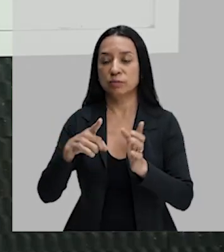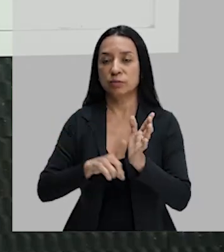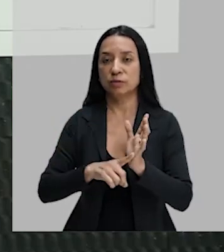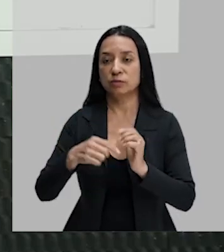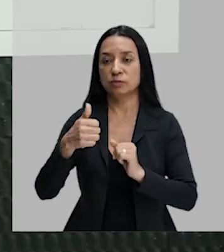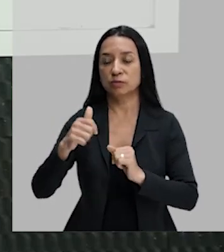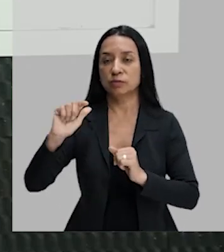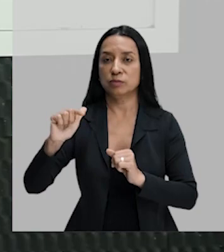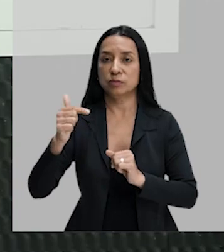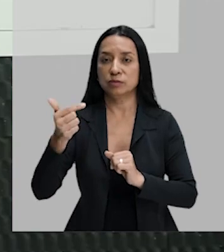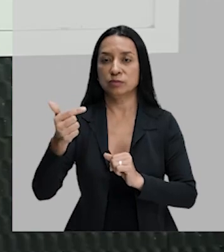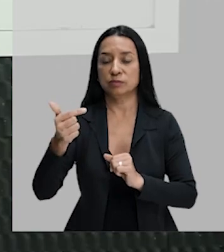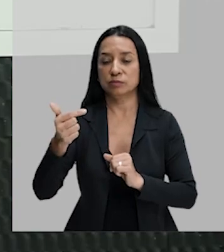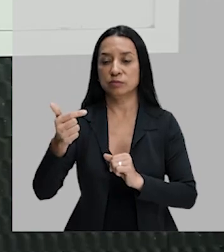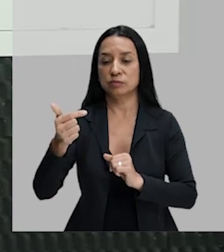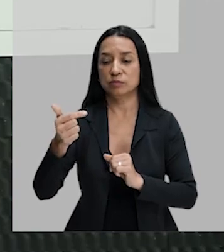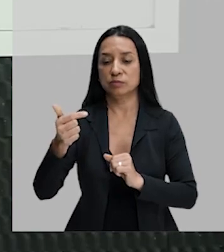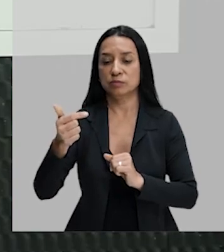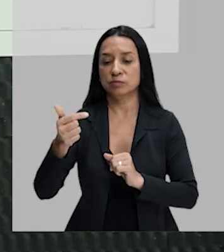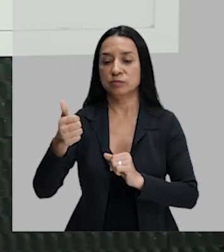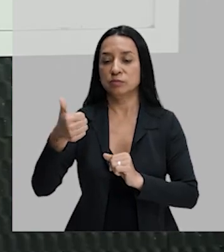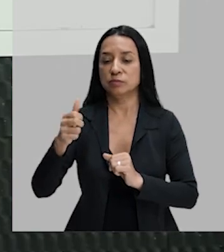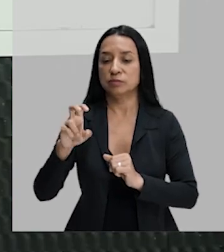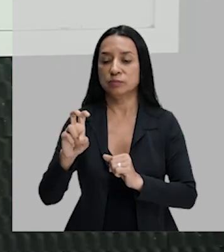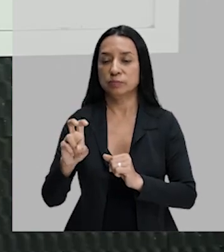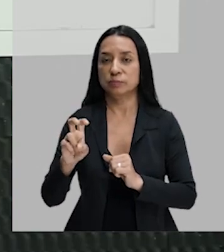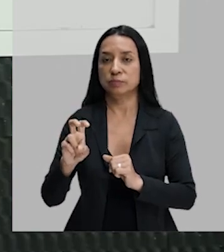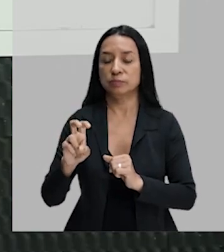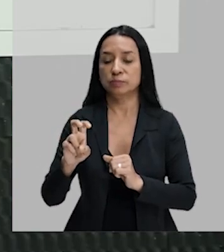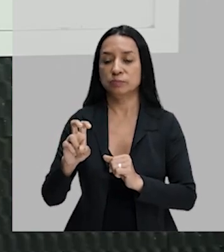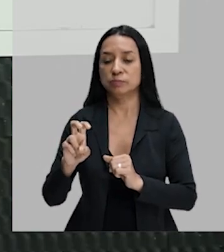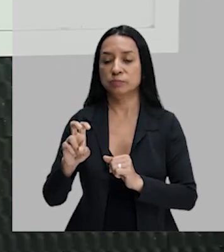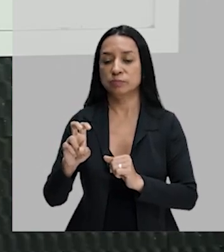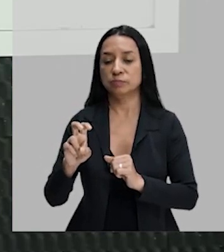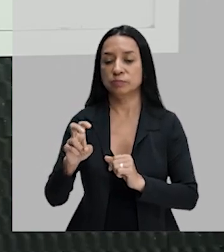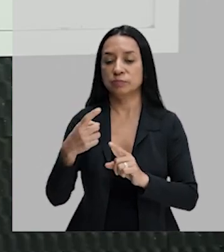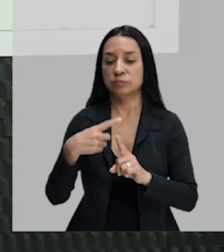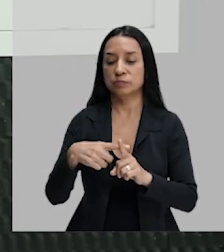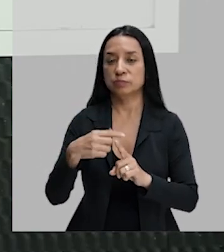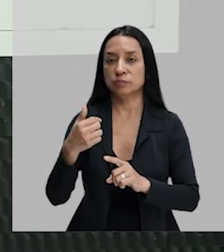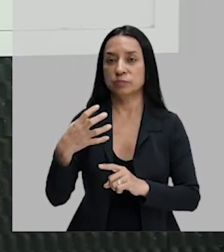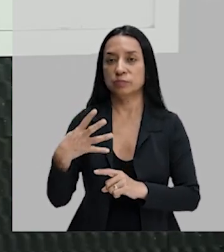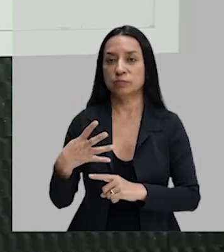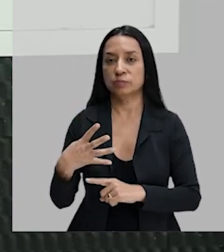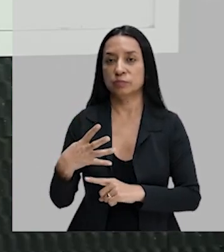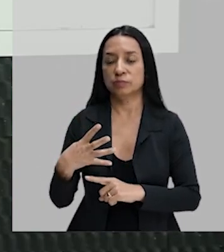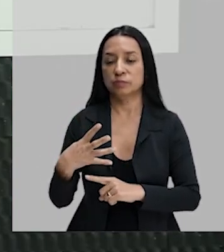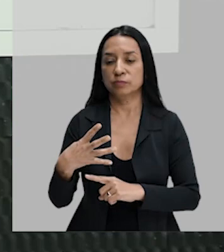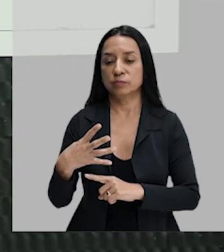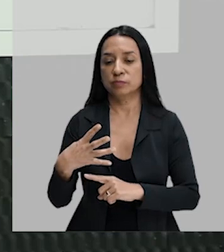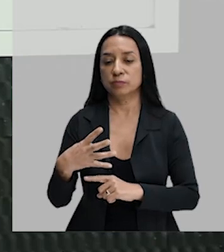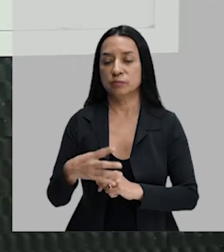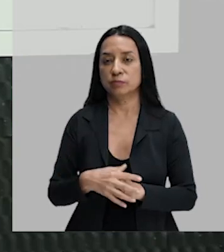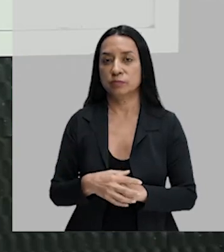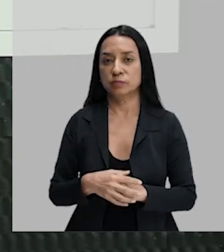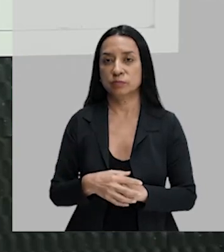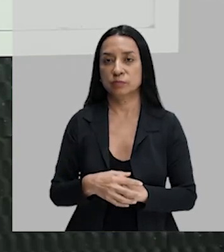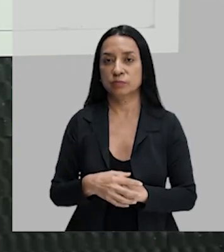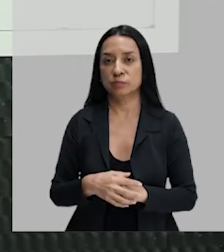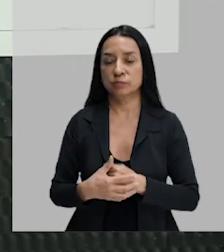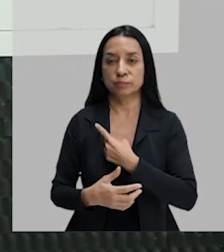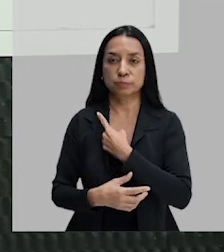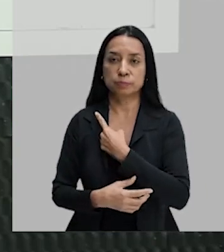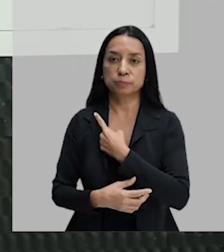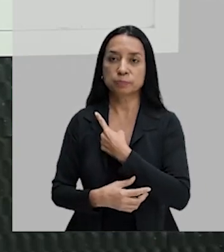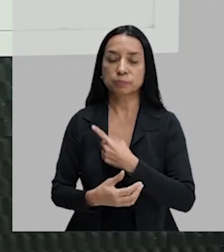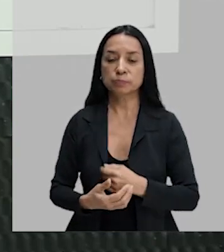quadrado aí que vai ficar 15 mais quatro principal menos